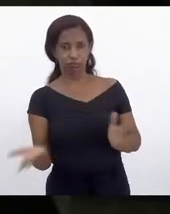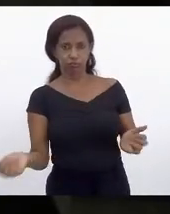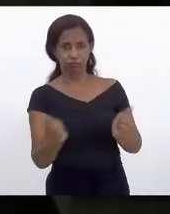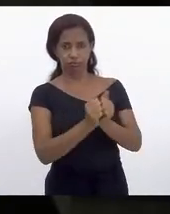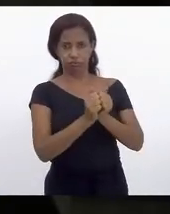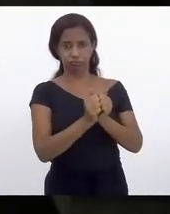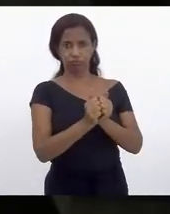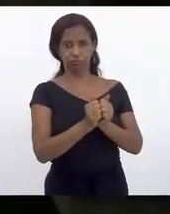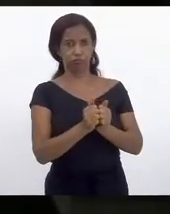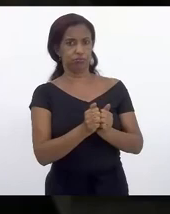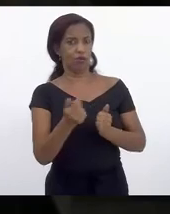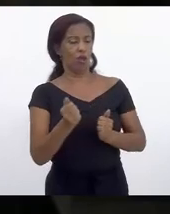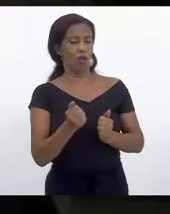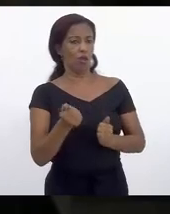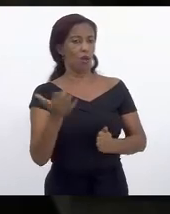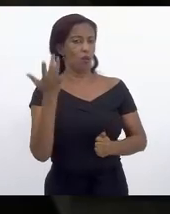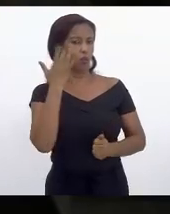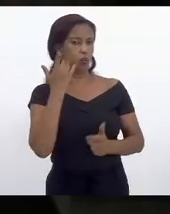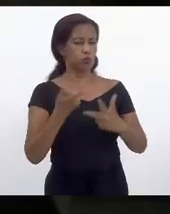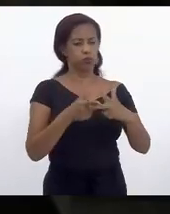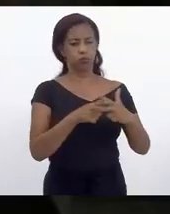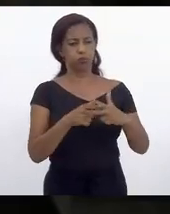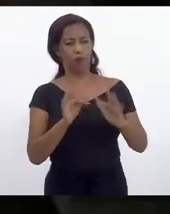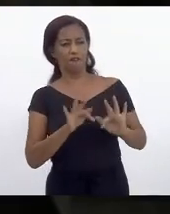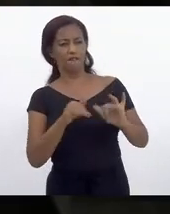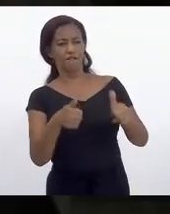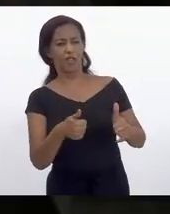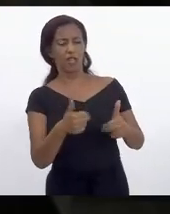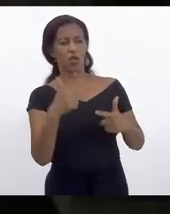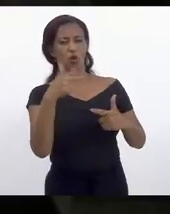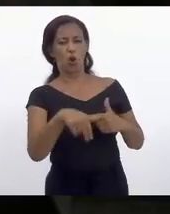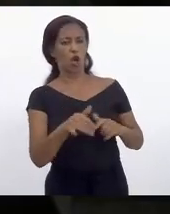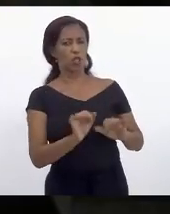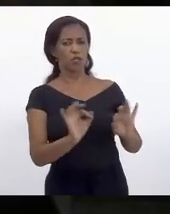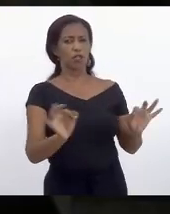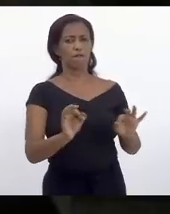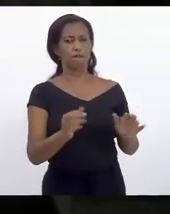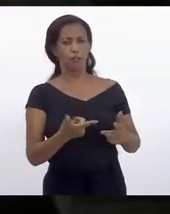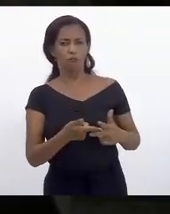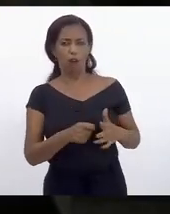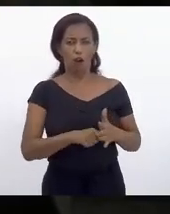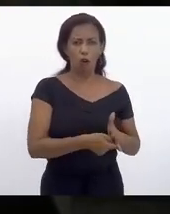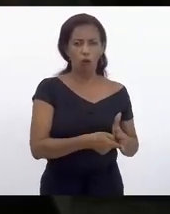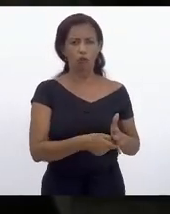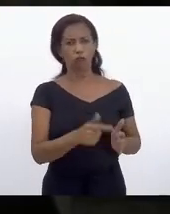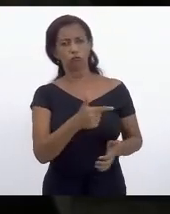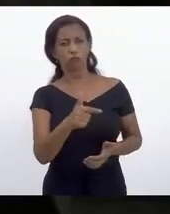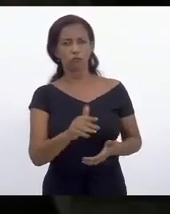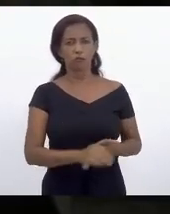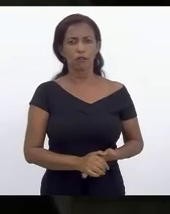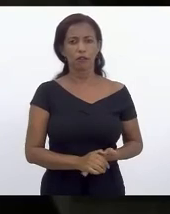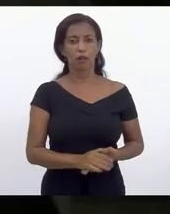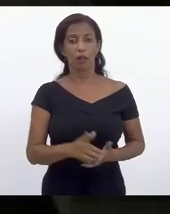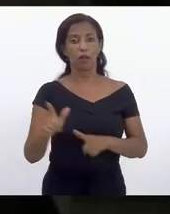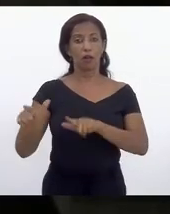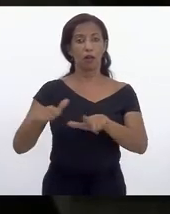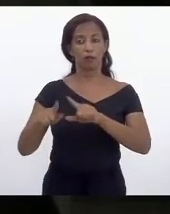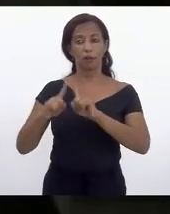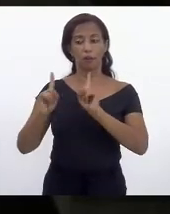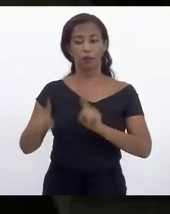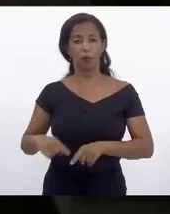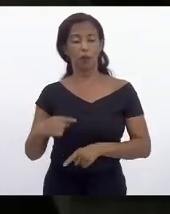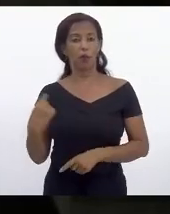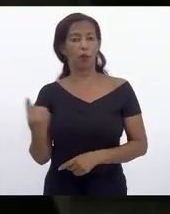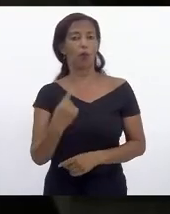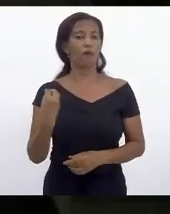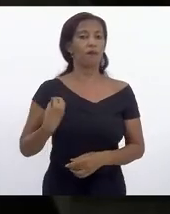da austeridade sem fim, do ajuste sem fim, do corte sem fim, do arrocho sem fim ao serviço público, como nós vivenciamos